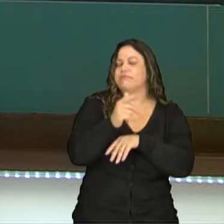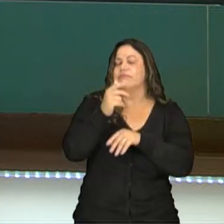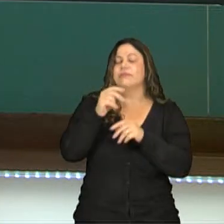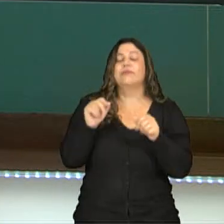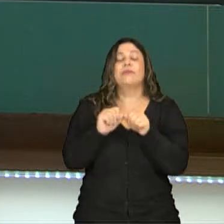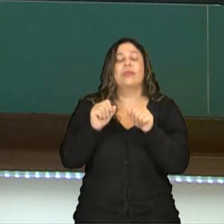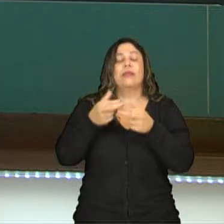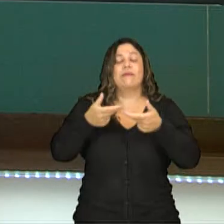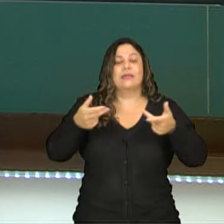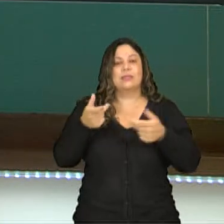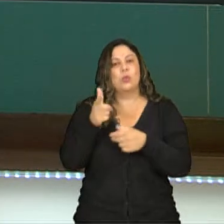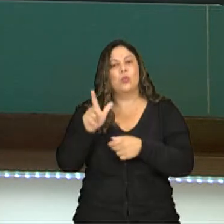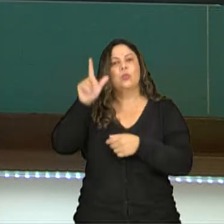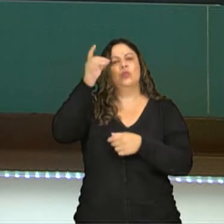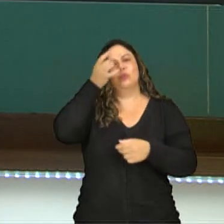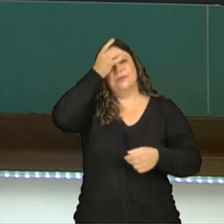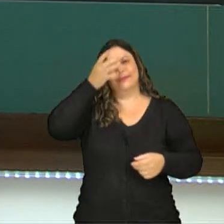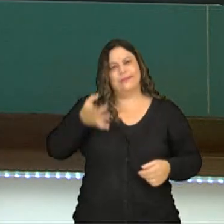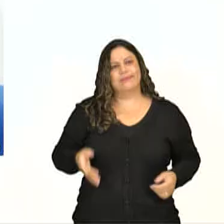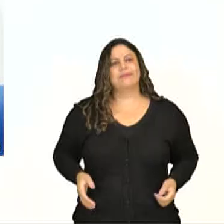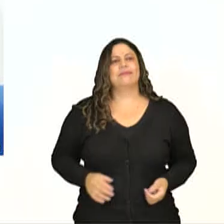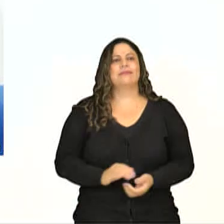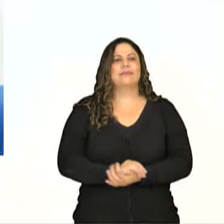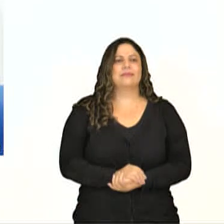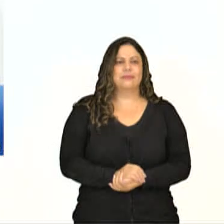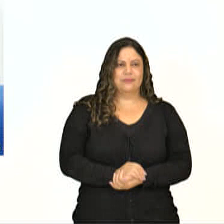funções com maior facilidade.